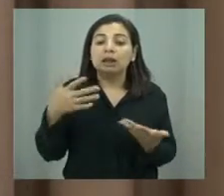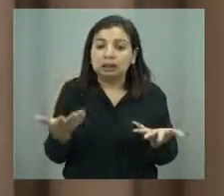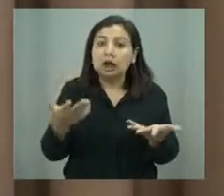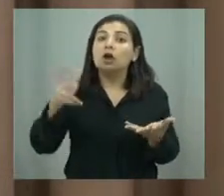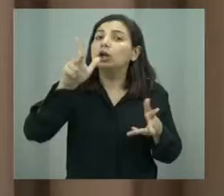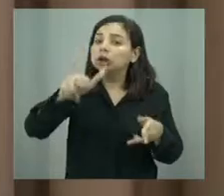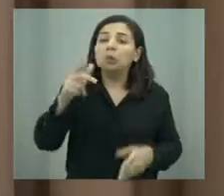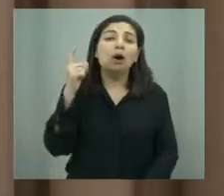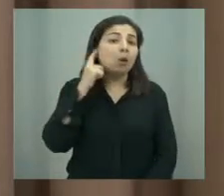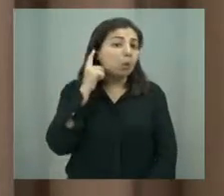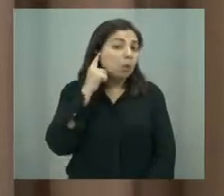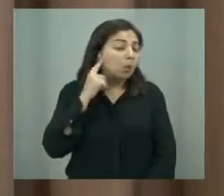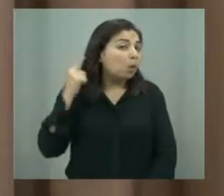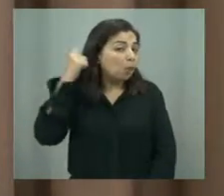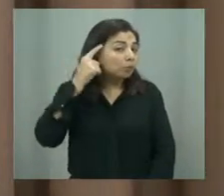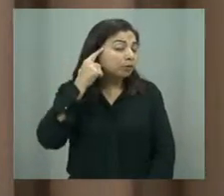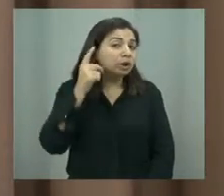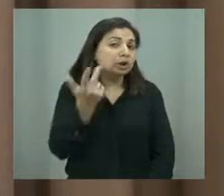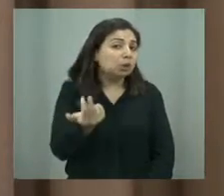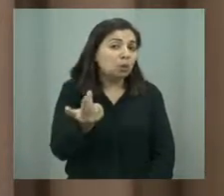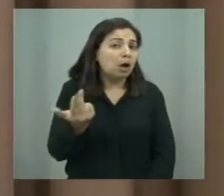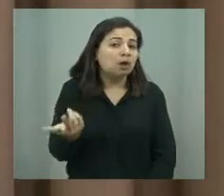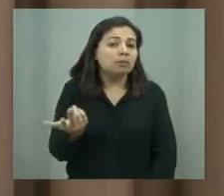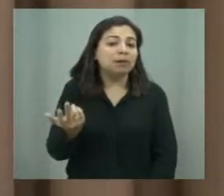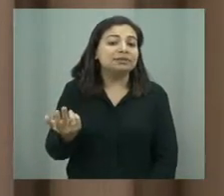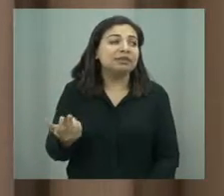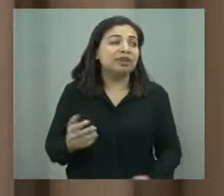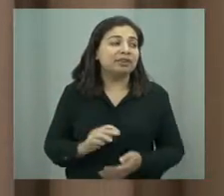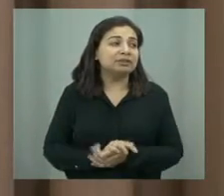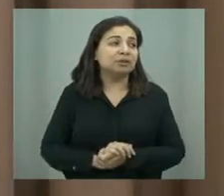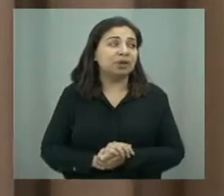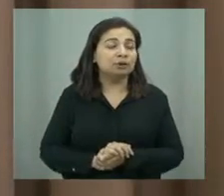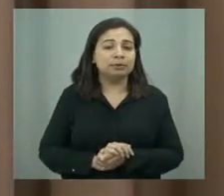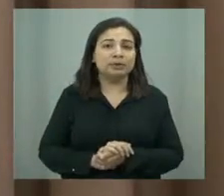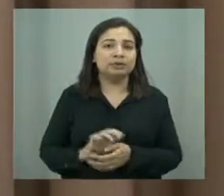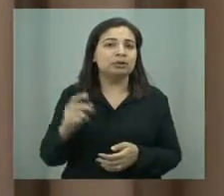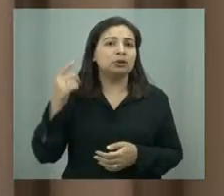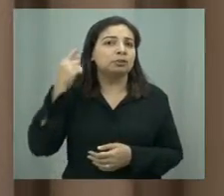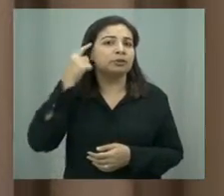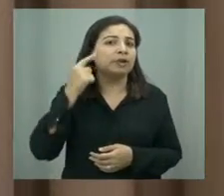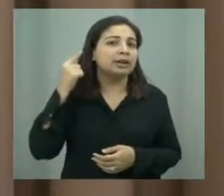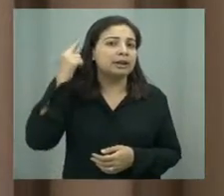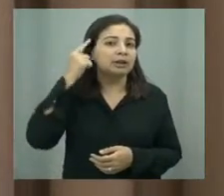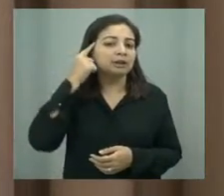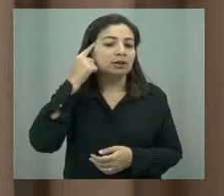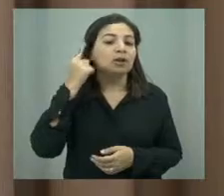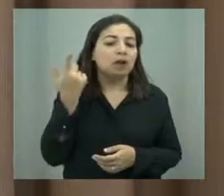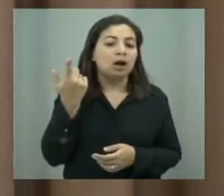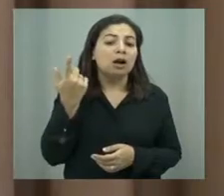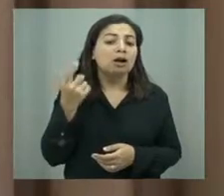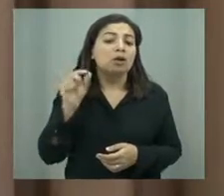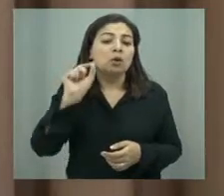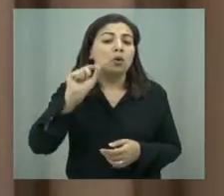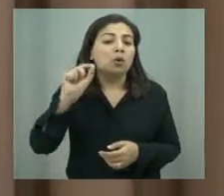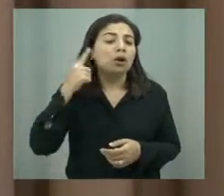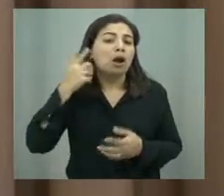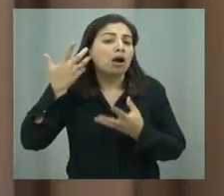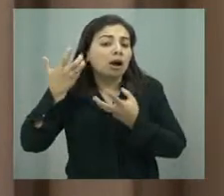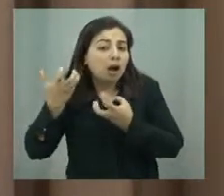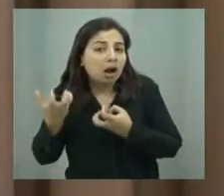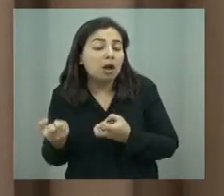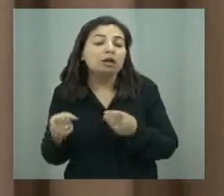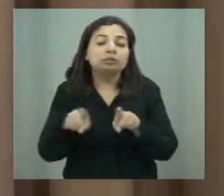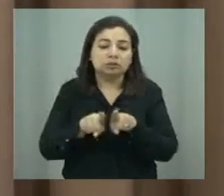eu procuro fazer essa metáfora, né, falando assim, o ouvido também cansa. Ele cansa quando você está não tão